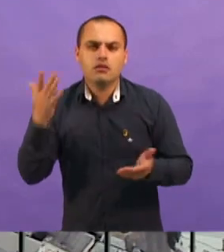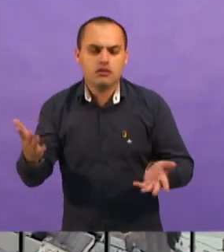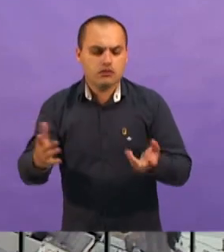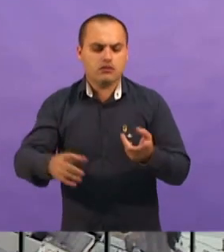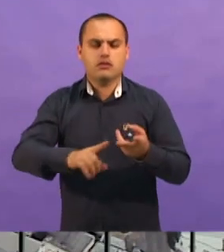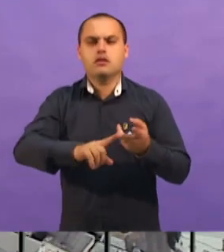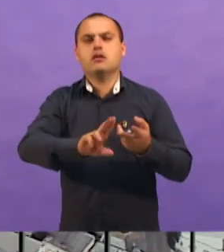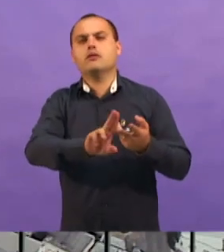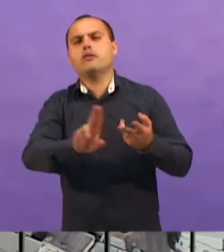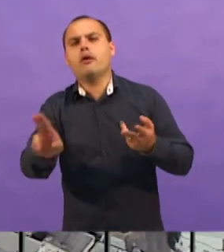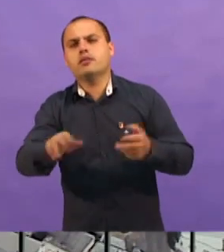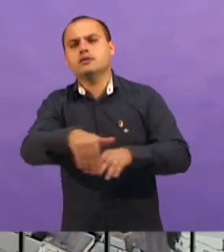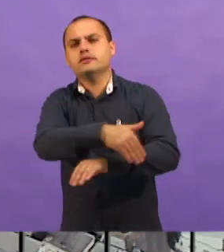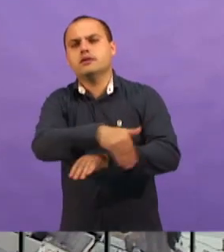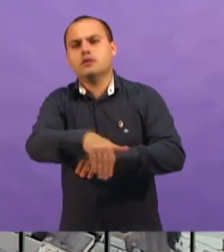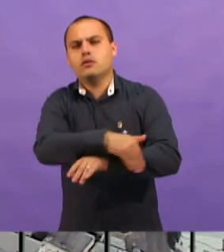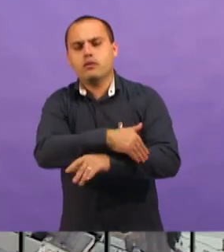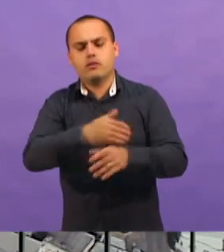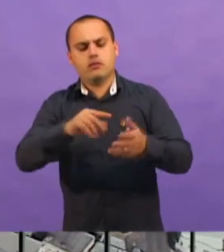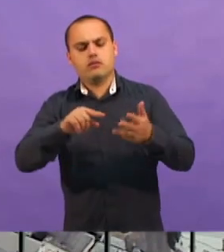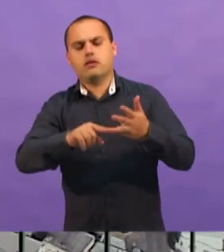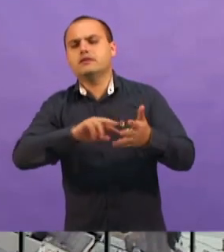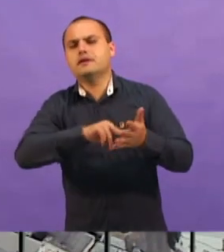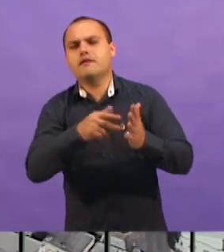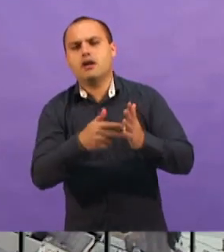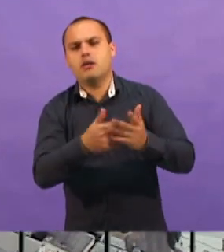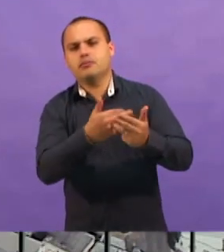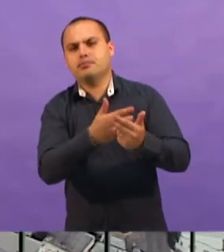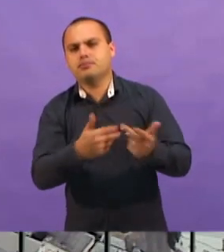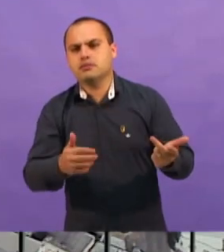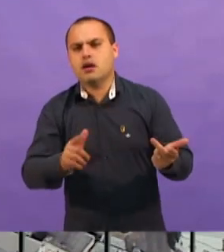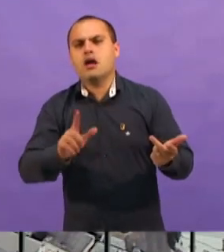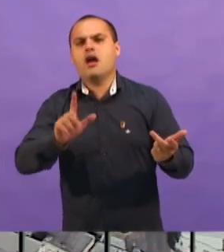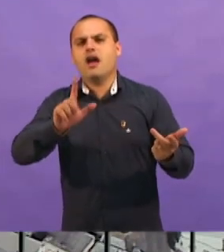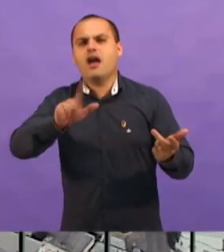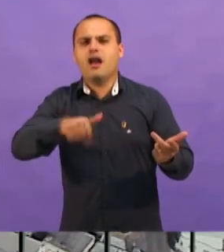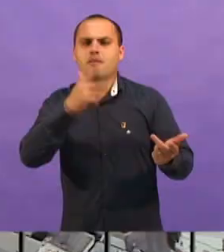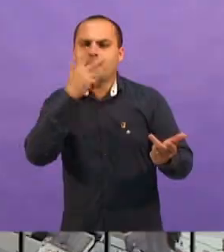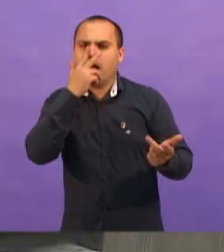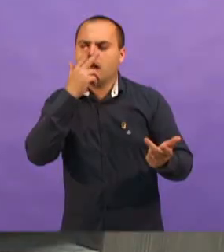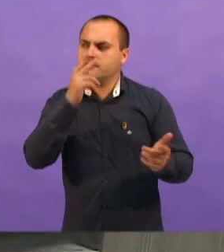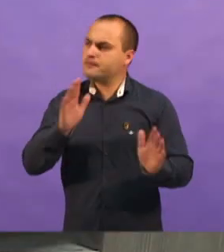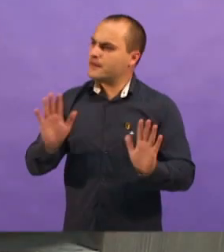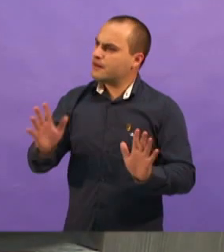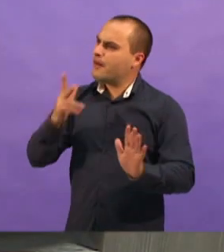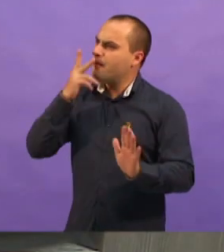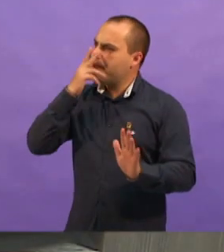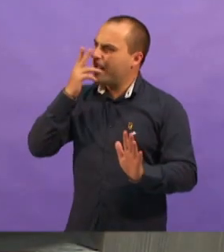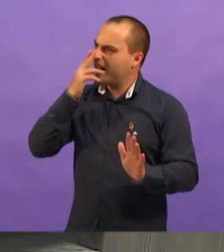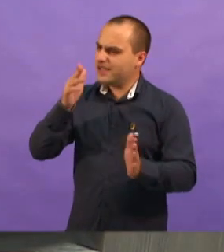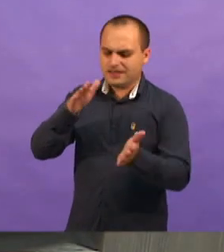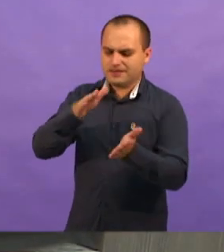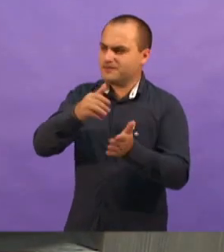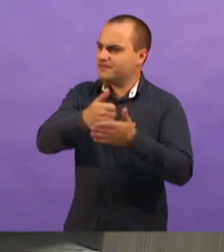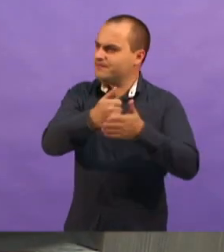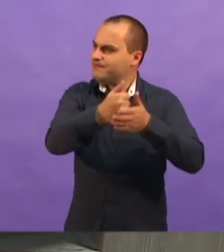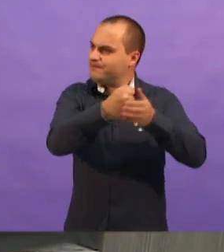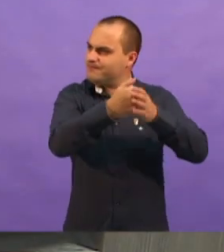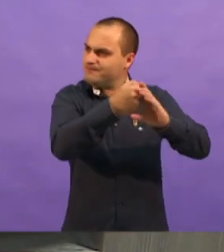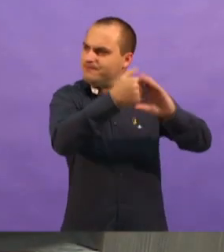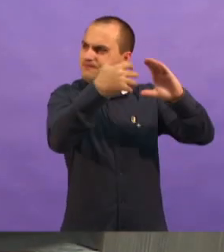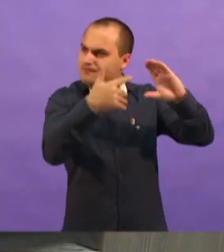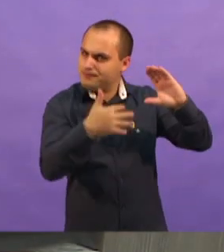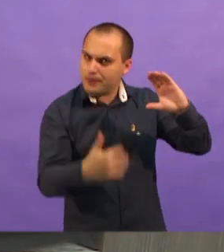o significado, etc. Então era aquela coisa, anuário mesmo. Era um extrato numérico, estatístico. O município de Itajaí hoje